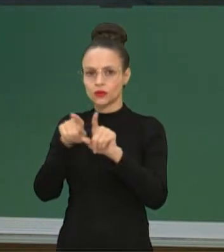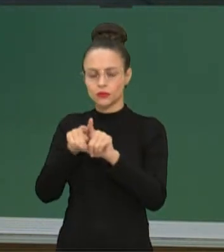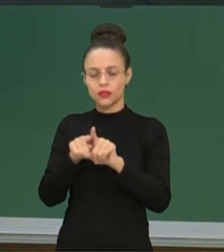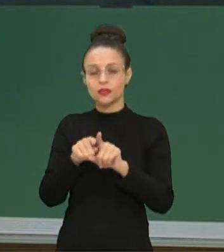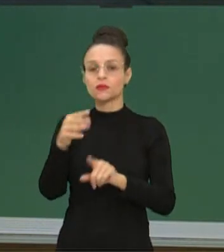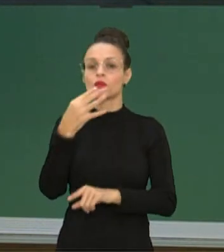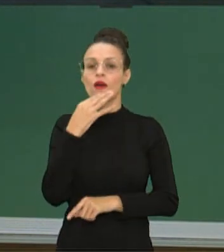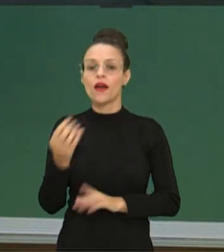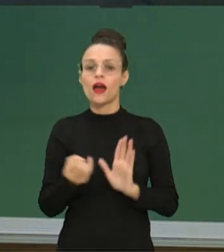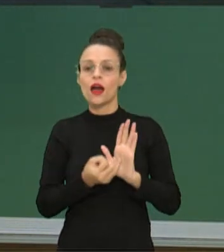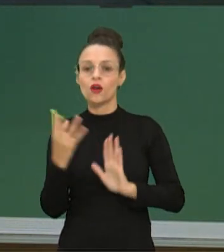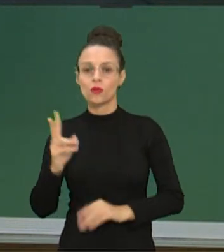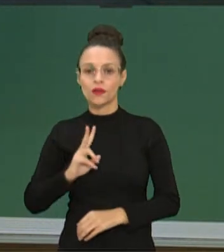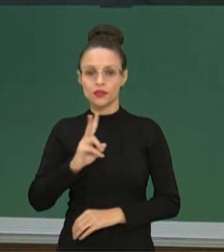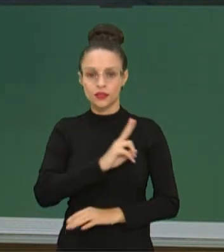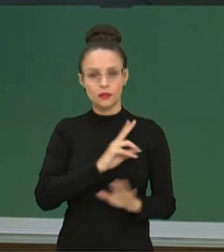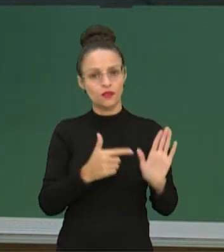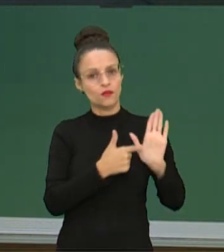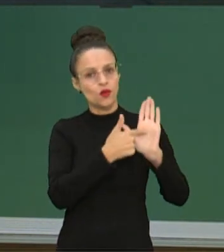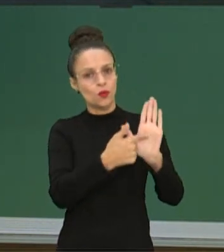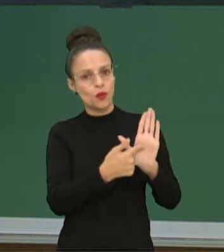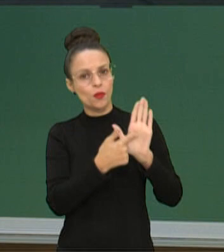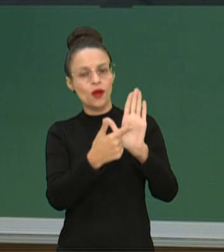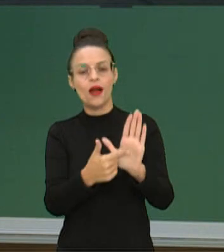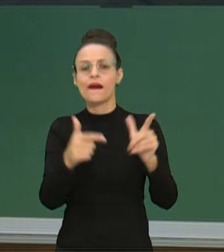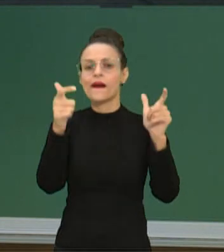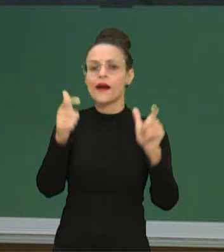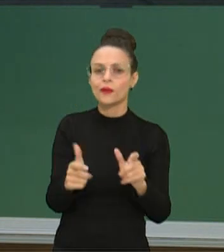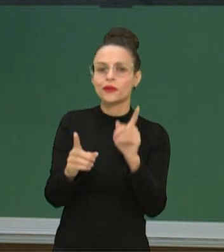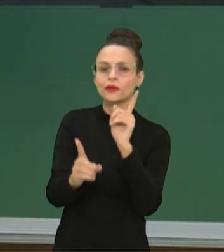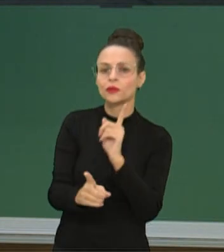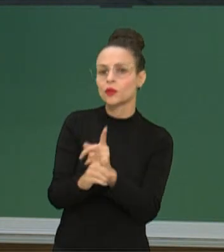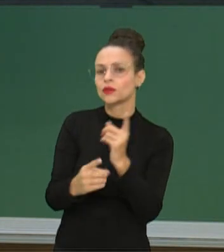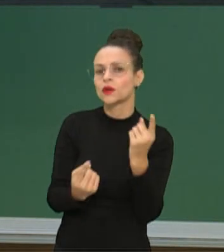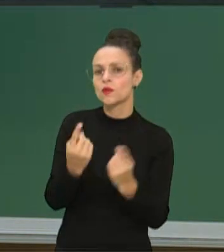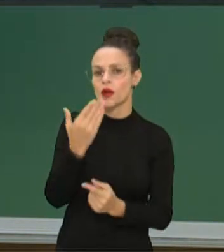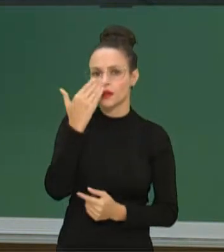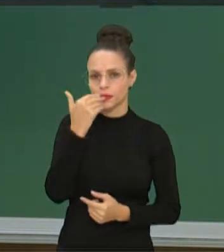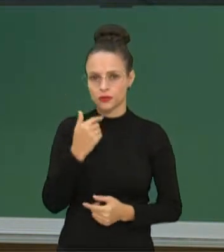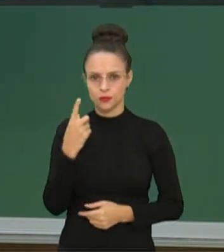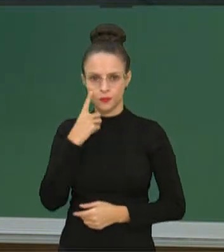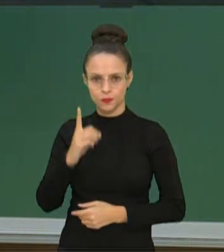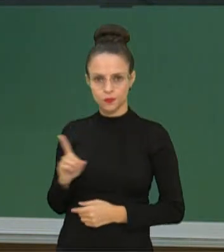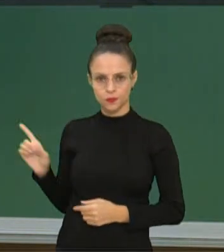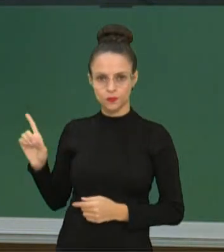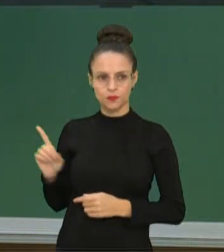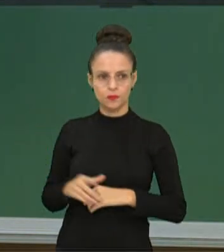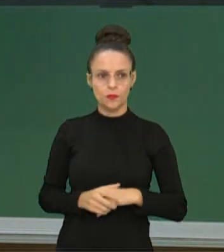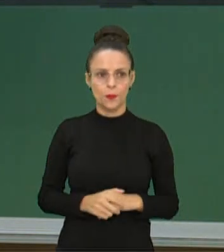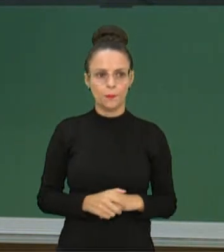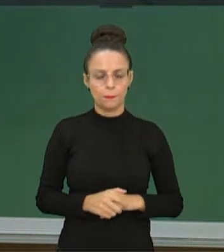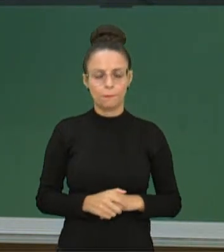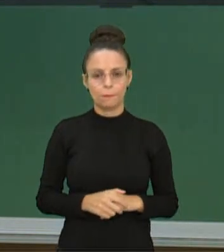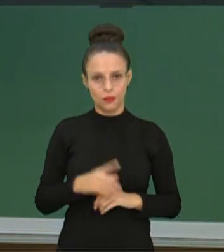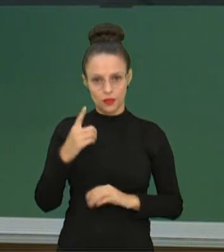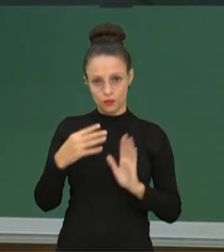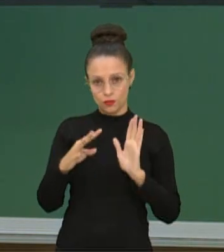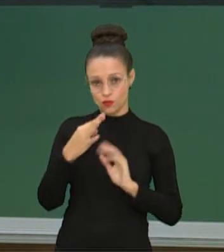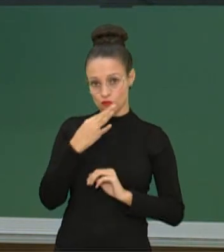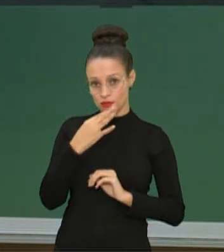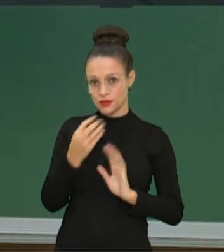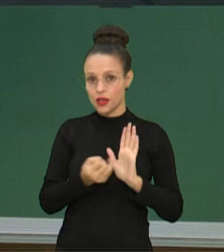algumas vitaminas e aí eu vou te mostrando aonde que a gente encontra elas. Vamos lá? Vamos conhecer então algumas